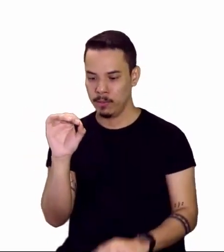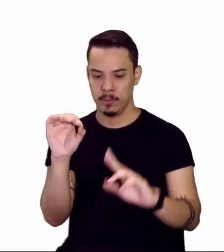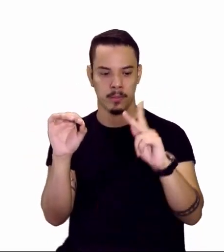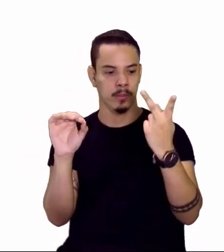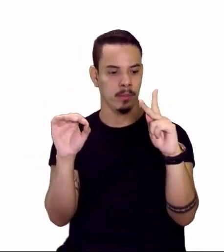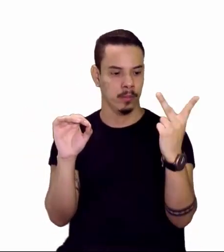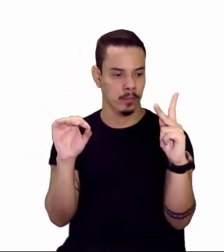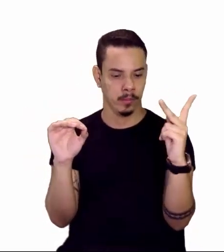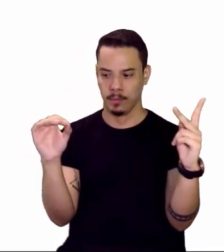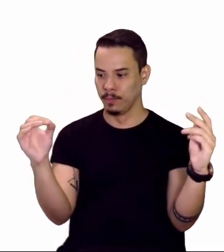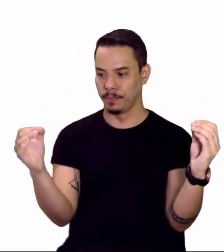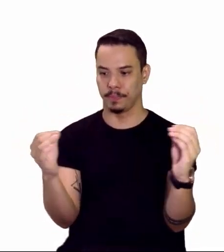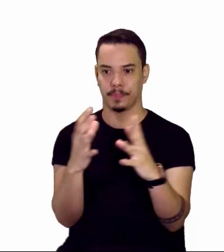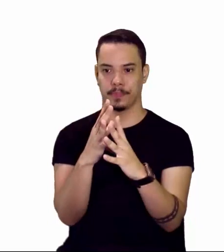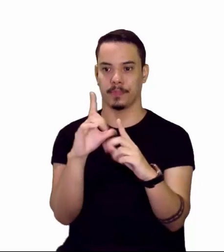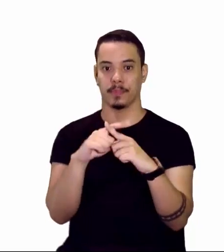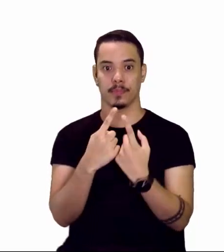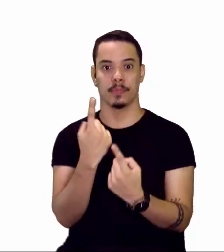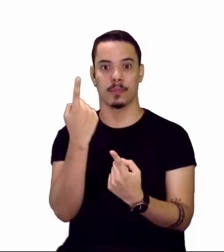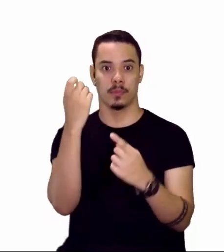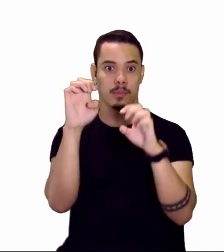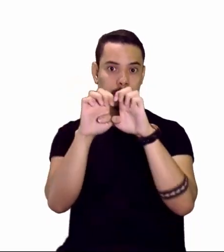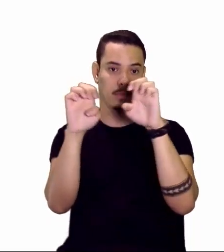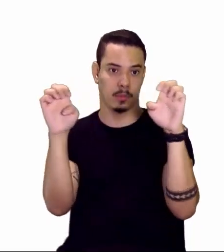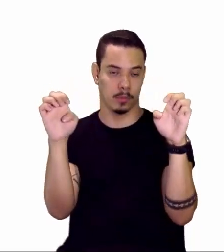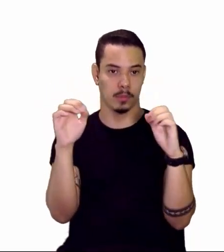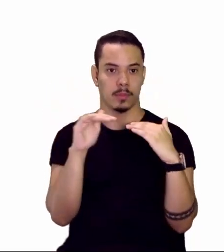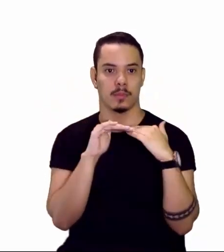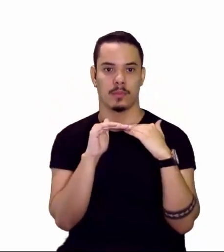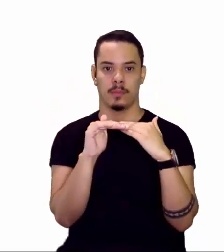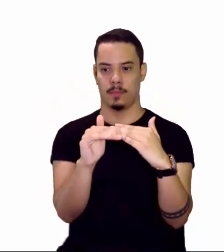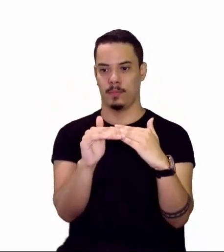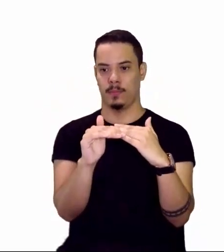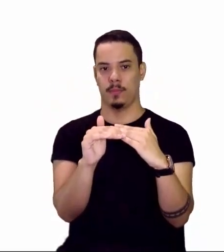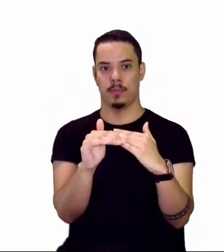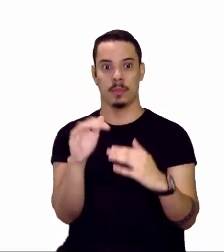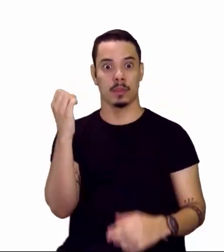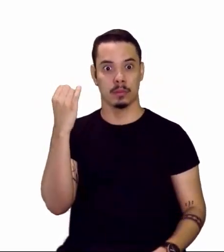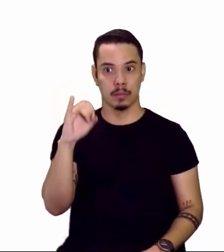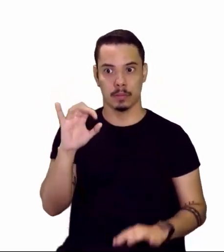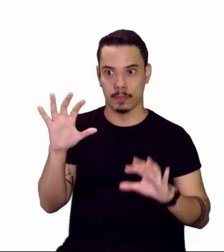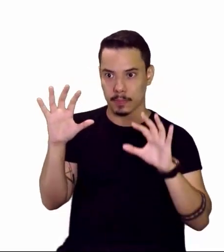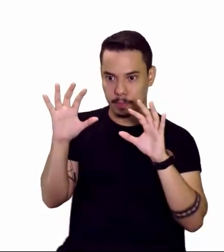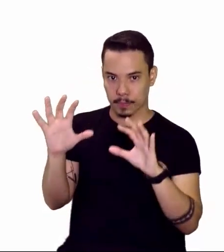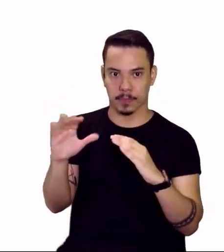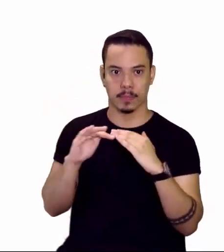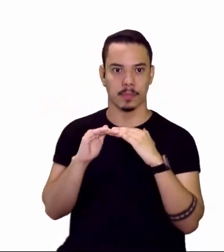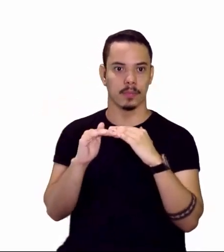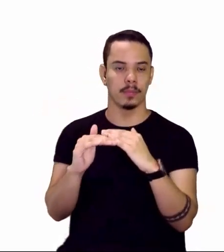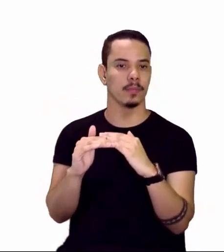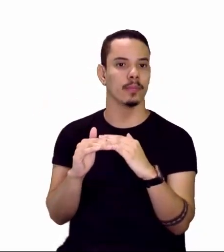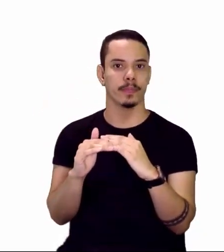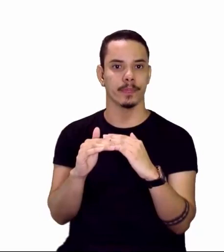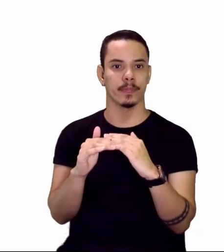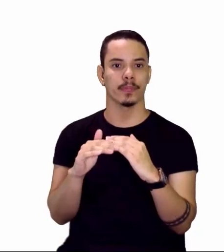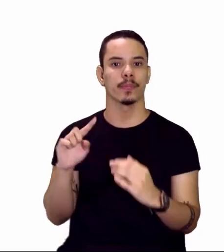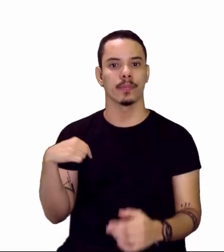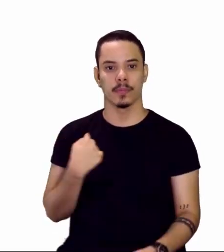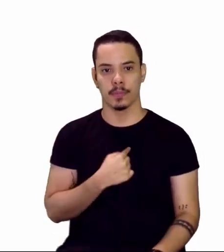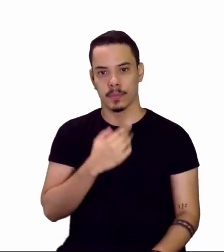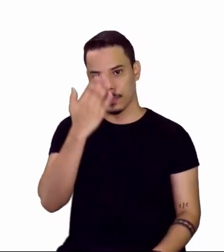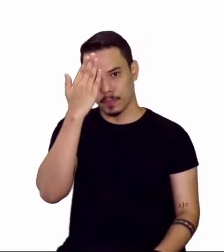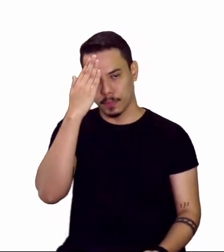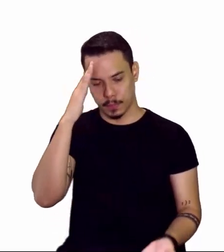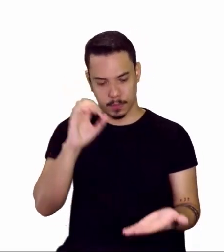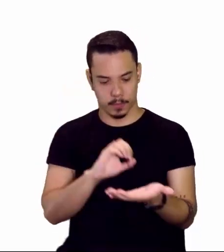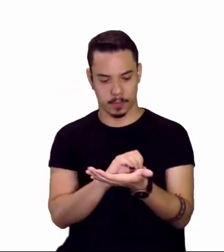hidrogênio, então nós temos uma estrutura linear. Se a estrutura é linear, é a geometria do